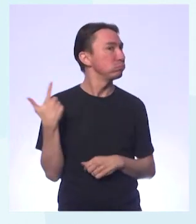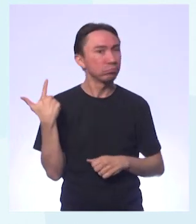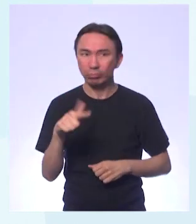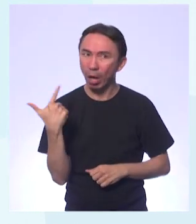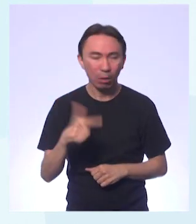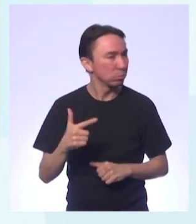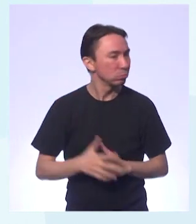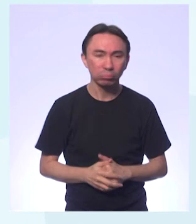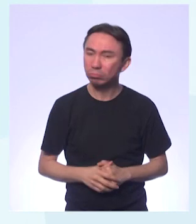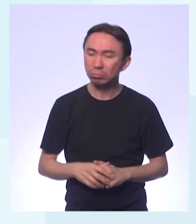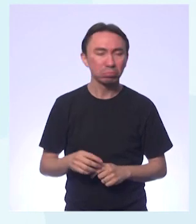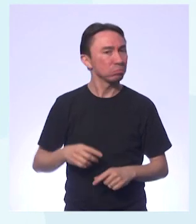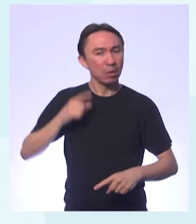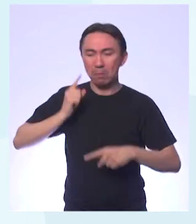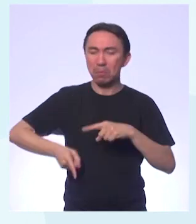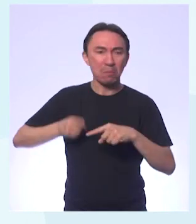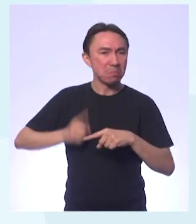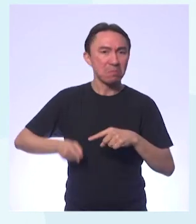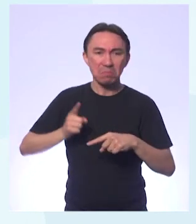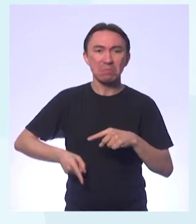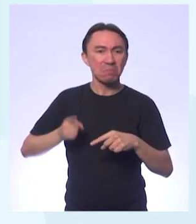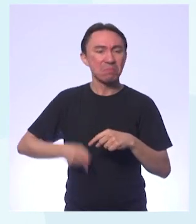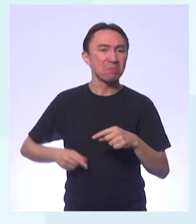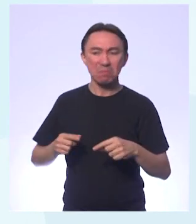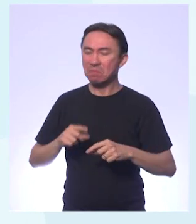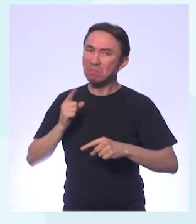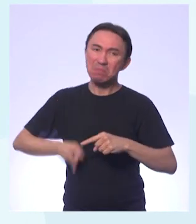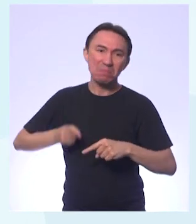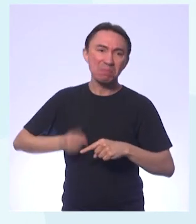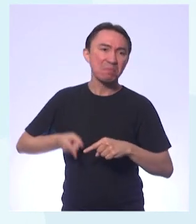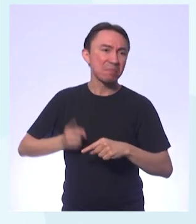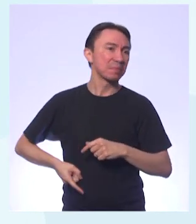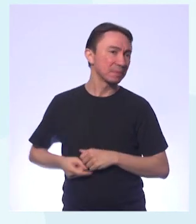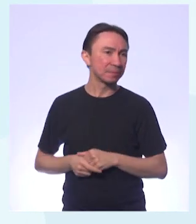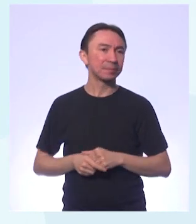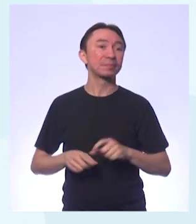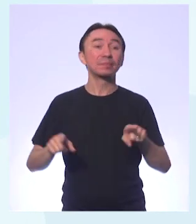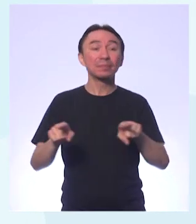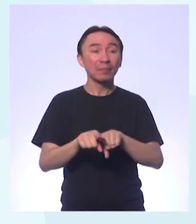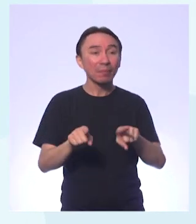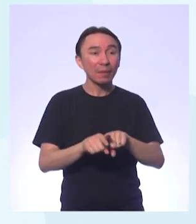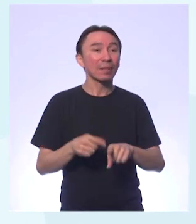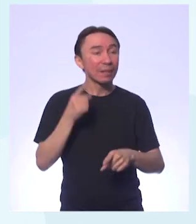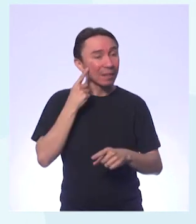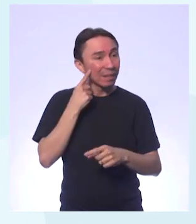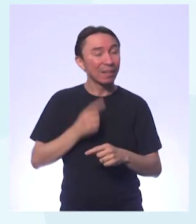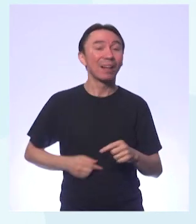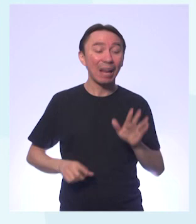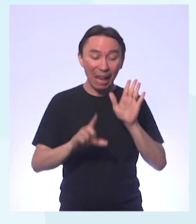lá sobre aquelas condições absurdas. Ausência de leis trabalhistas.